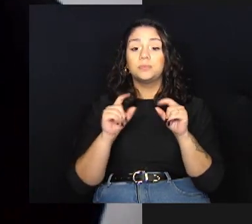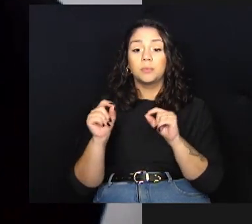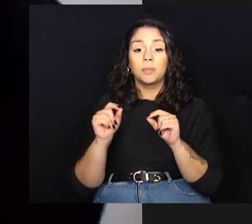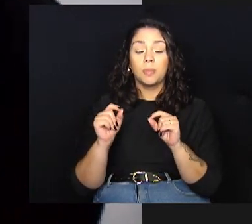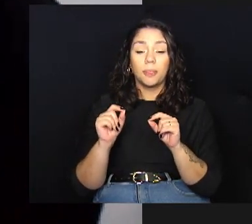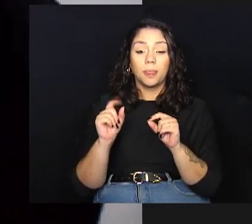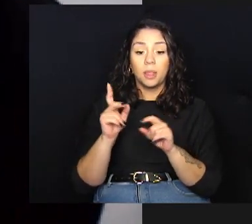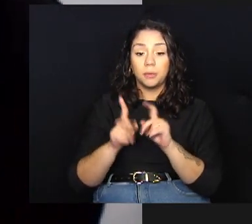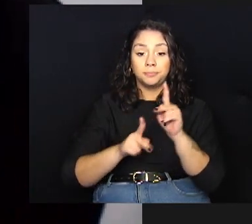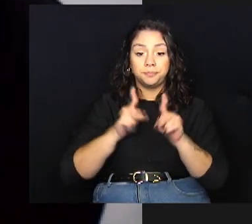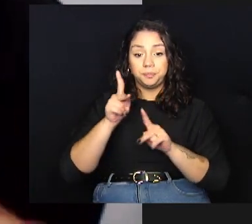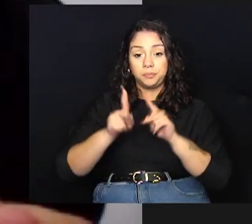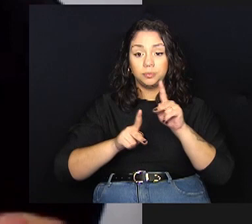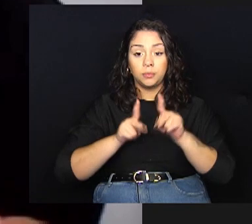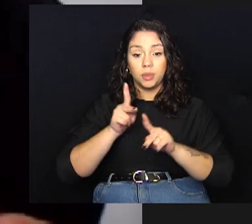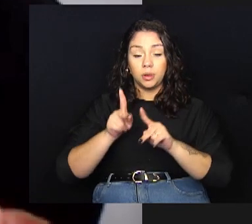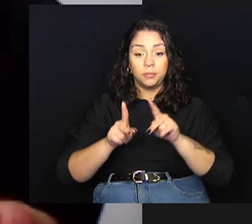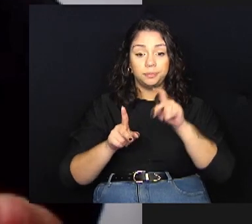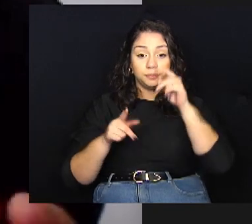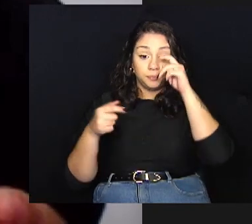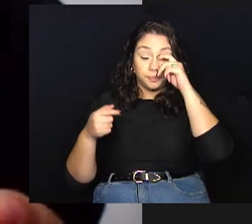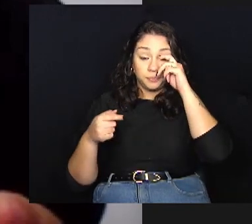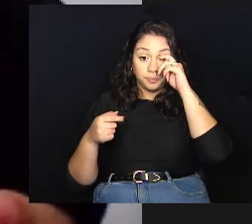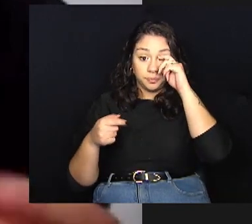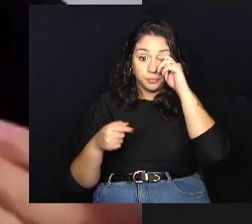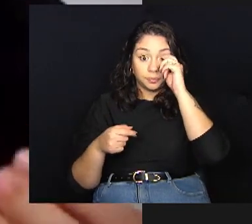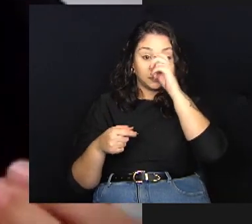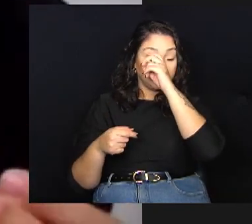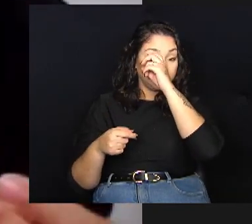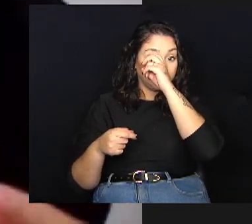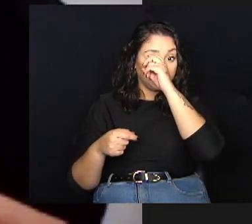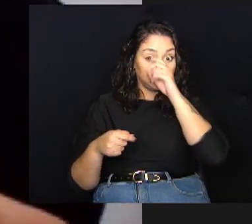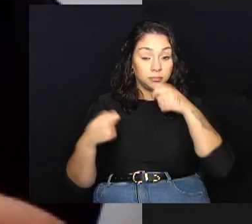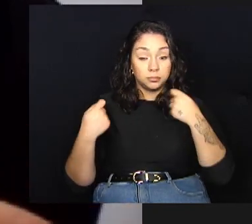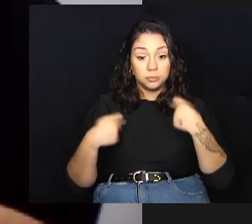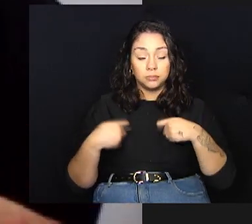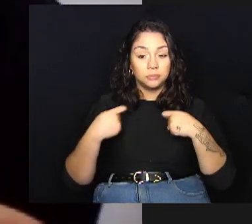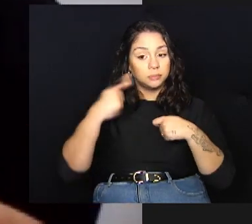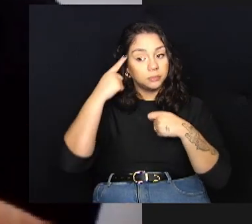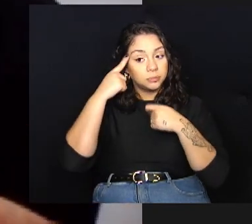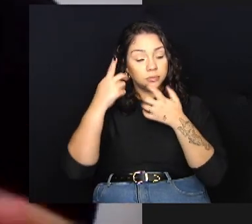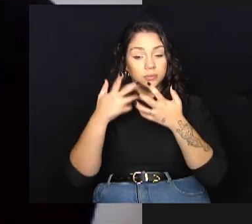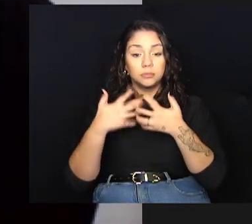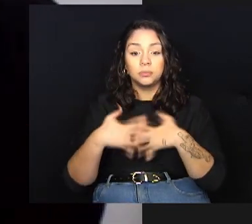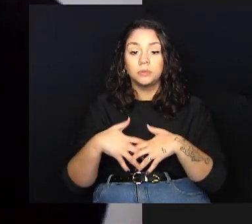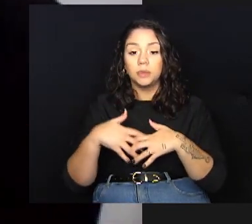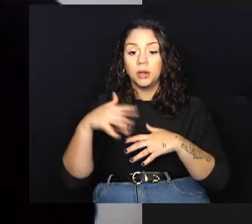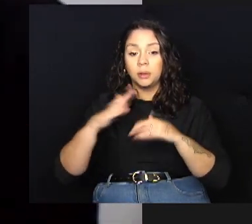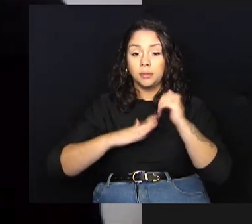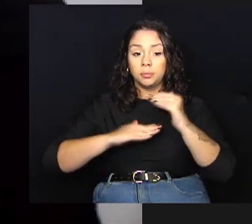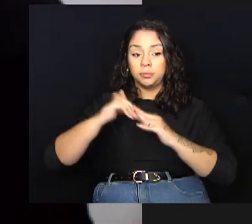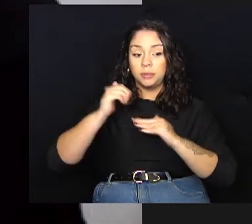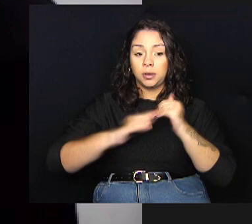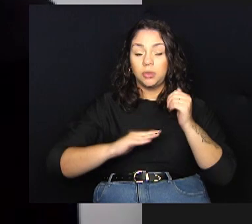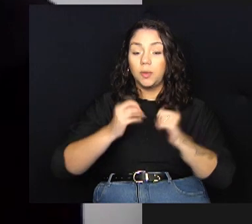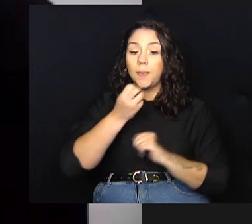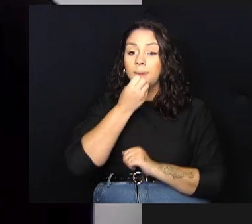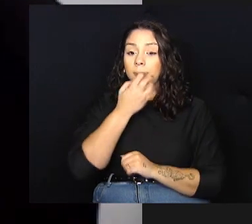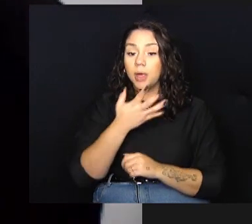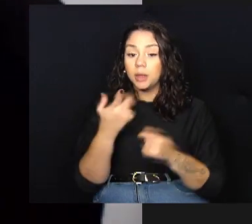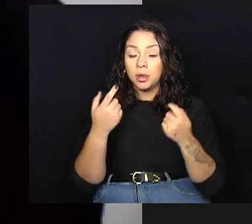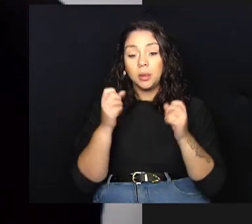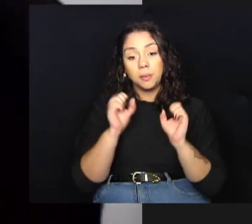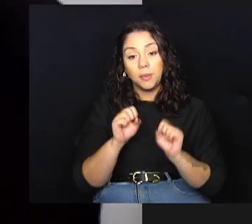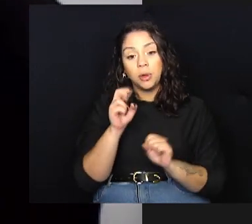a questão populacional ela precisa ser pensado como um ativo né como um bem que pode ser utilizado